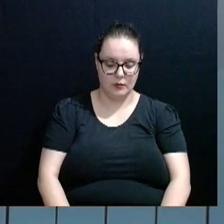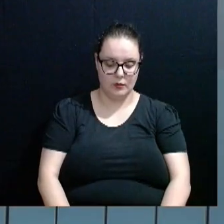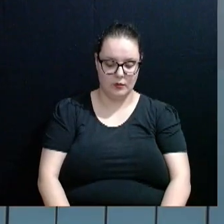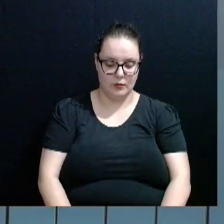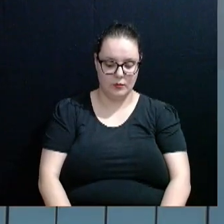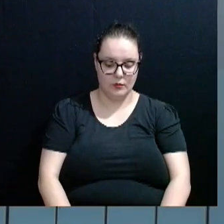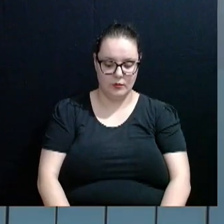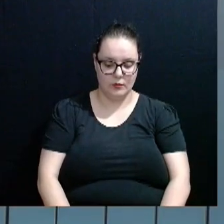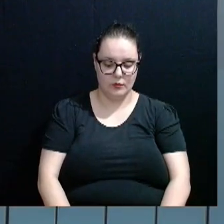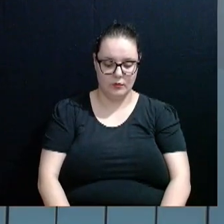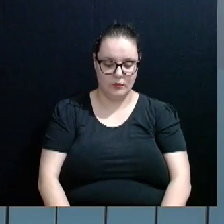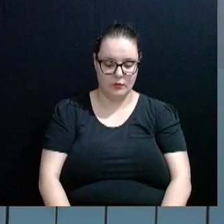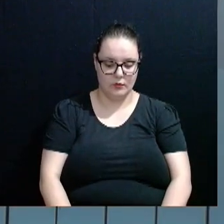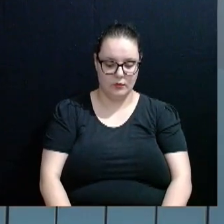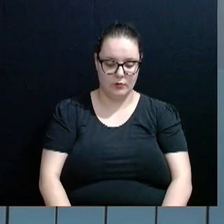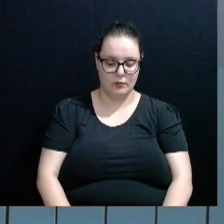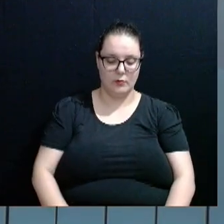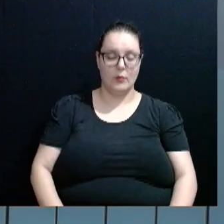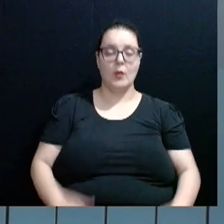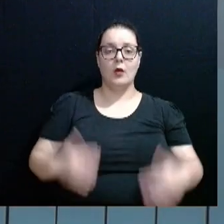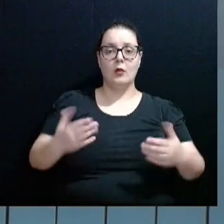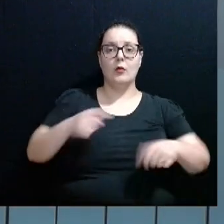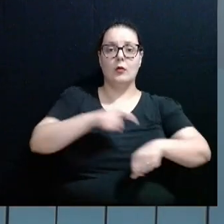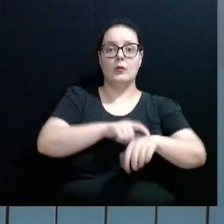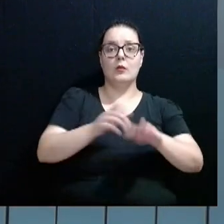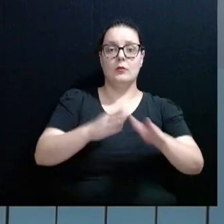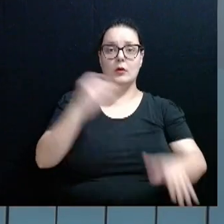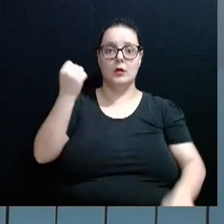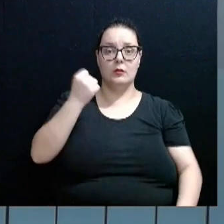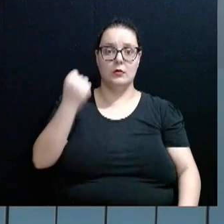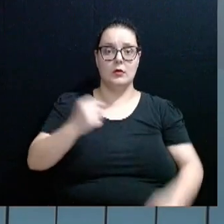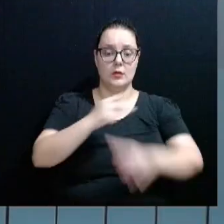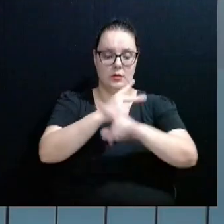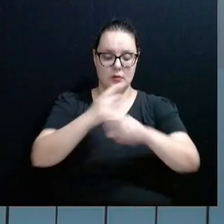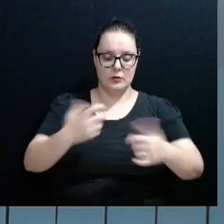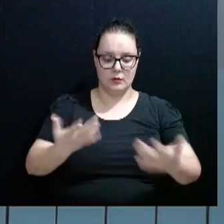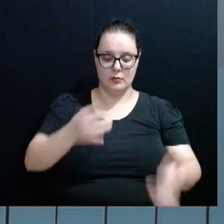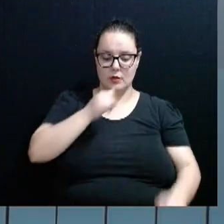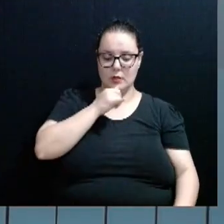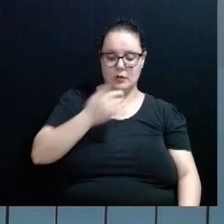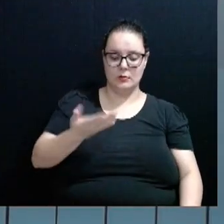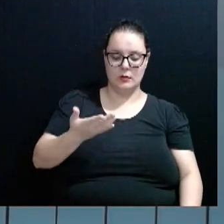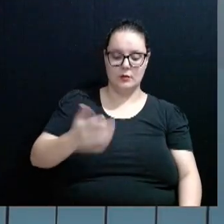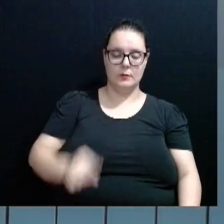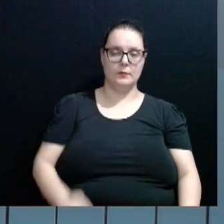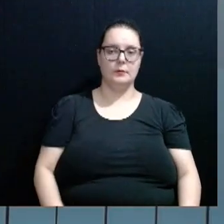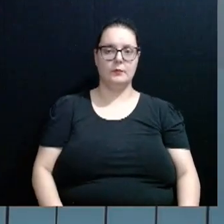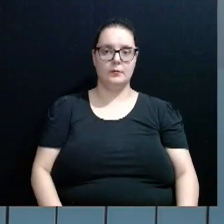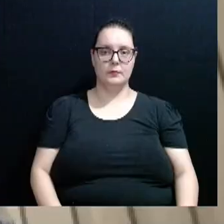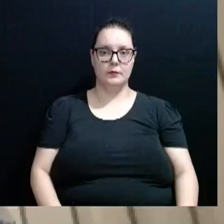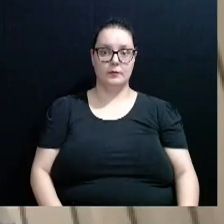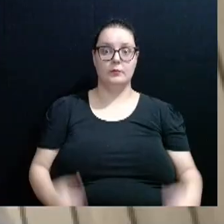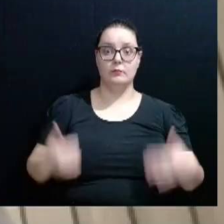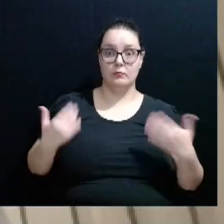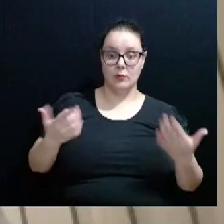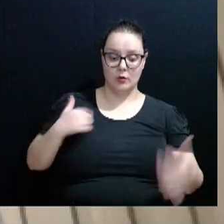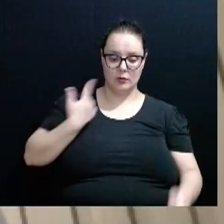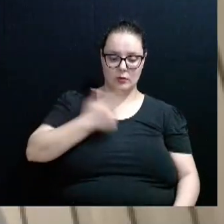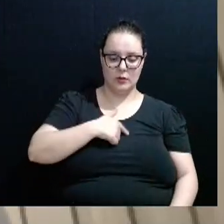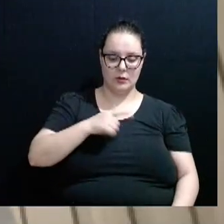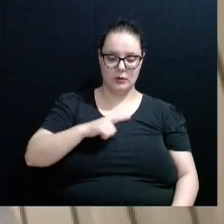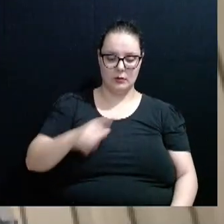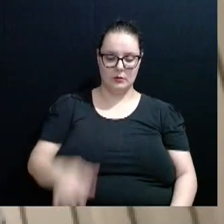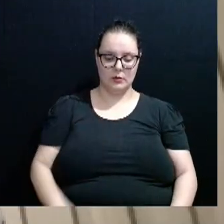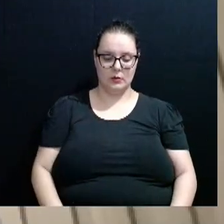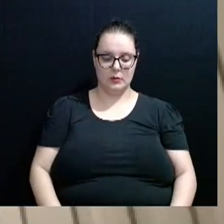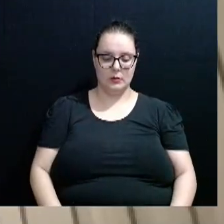é o estágio mais grave dessa intoxicação, por exemplo, Camila? Bom, nós temos os mais variados tipos. Pode ser